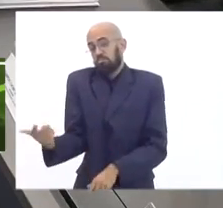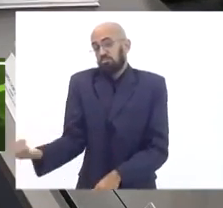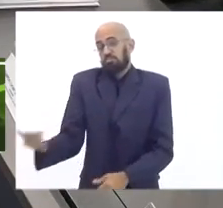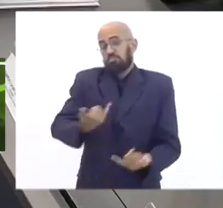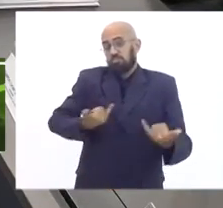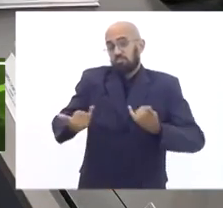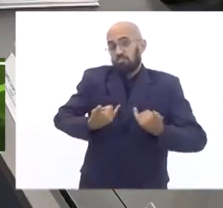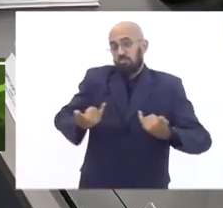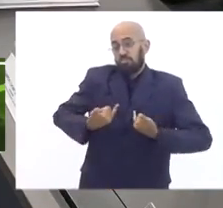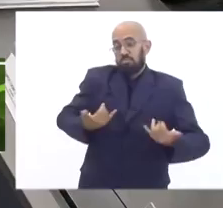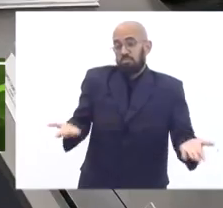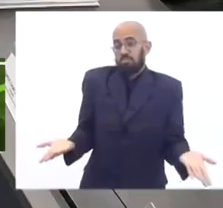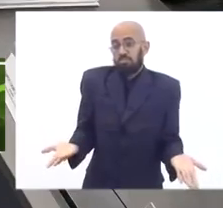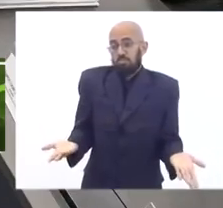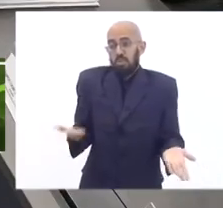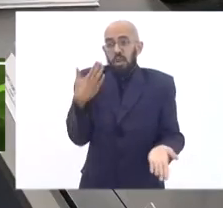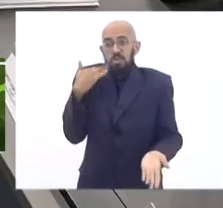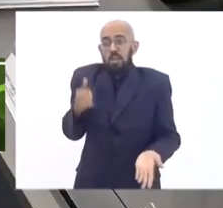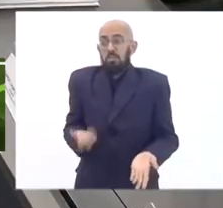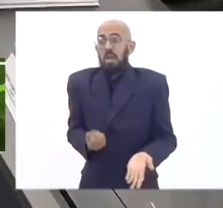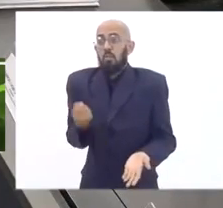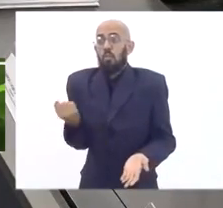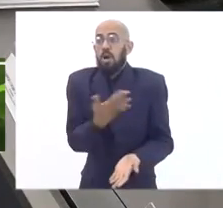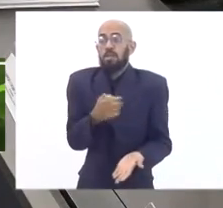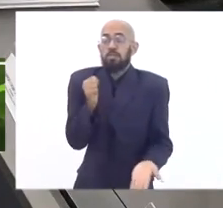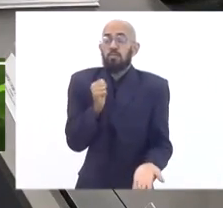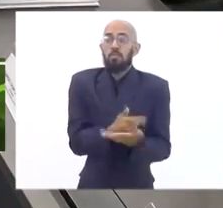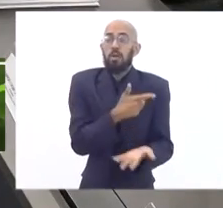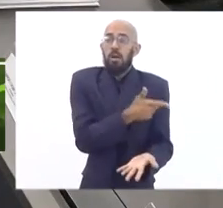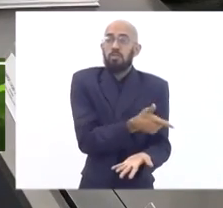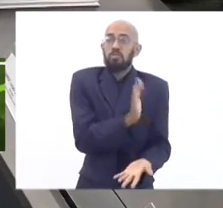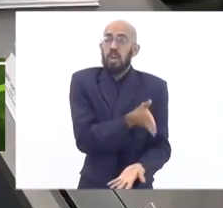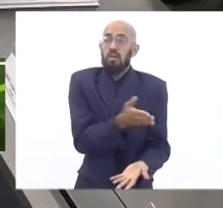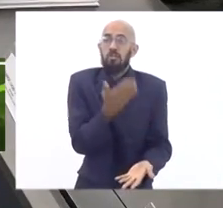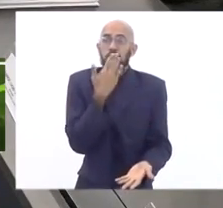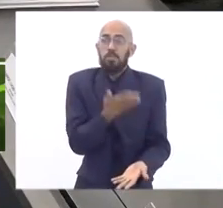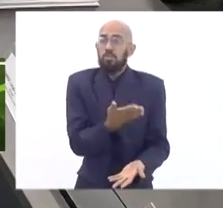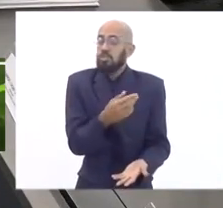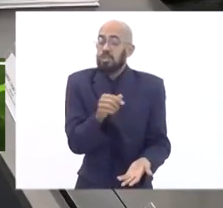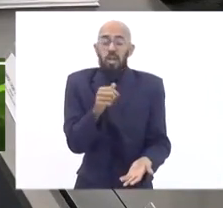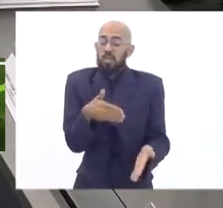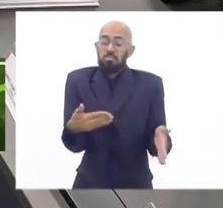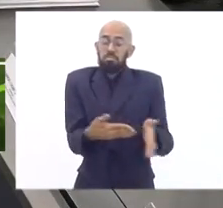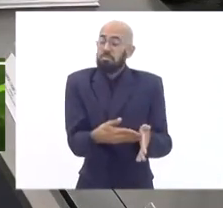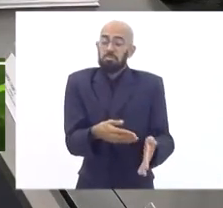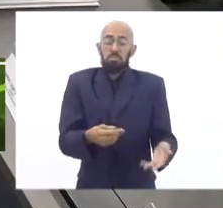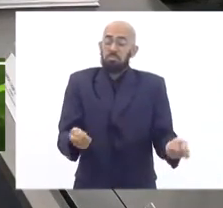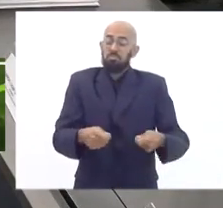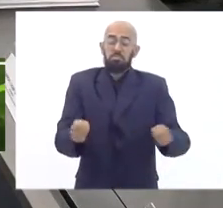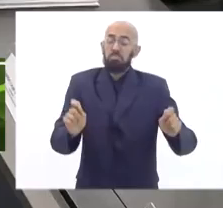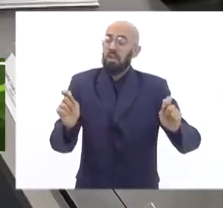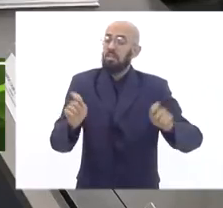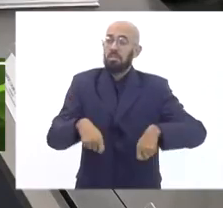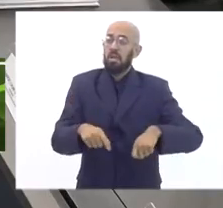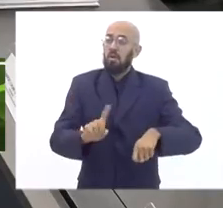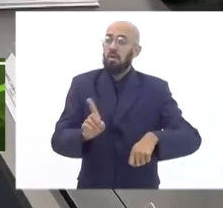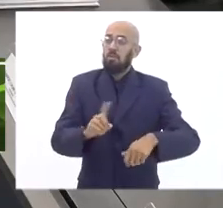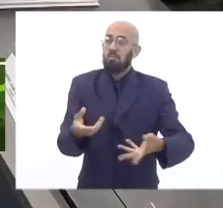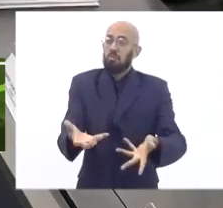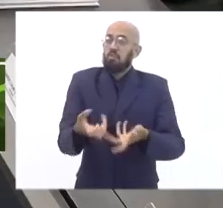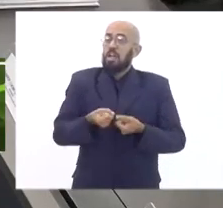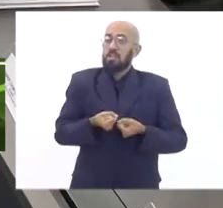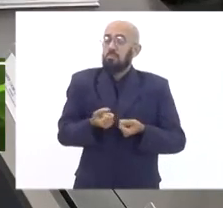não. E quantas multas foram pagas? Já fiz essa solicitação e até agora não chegou essas informações. Eu queria saber, ao longo dos últimos